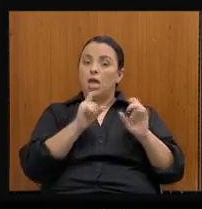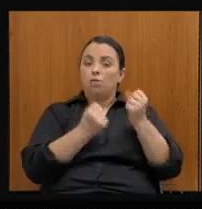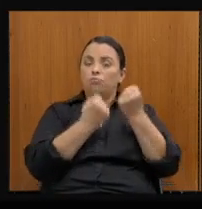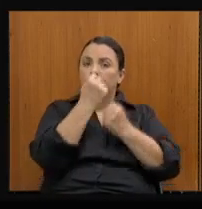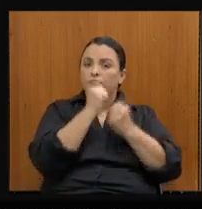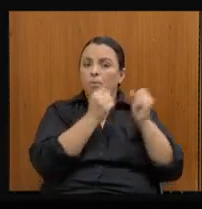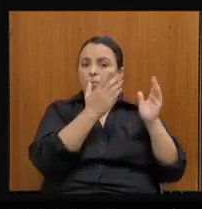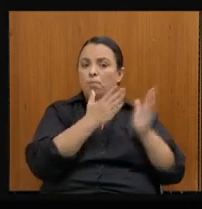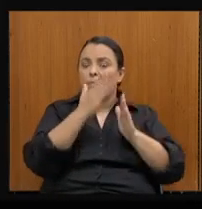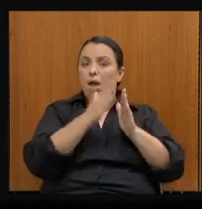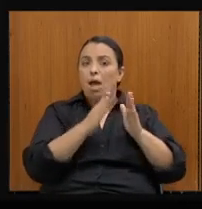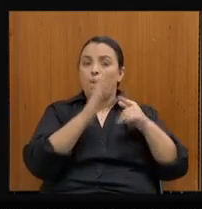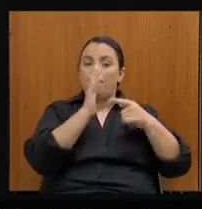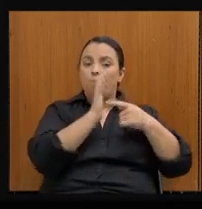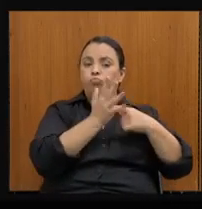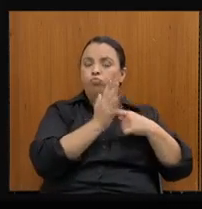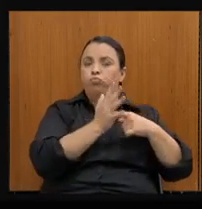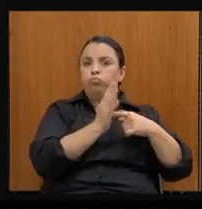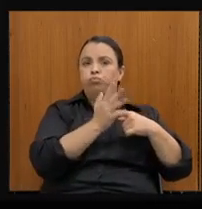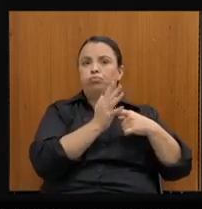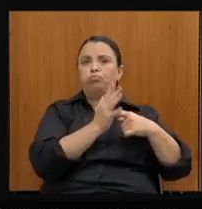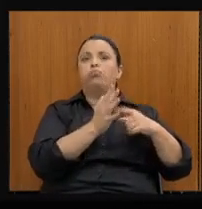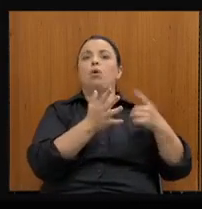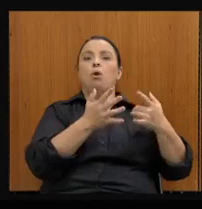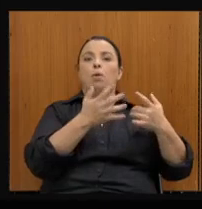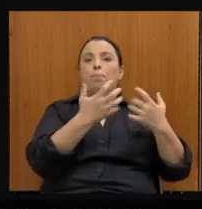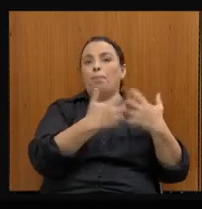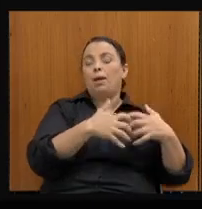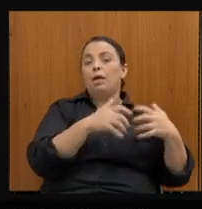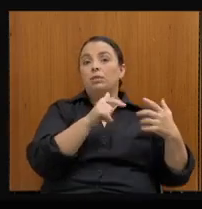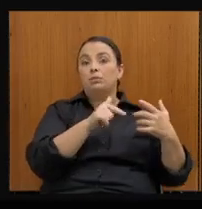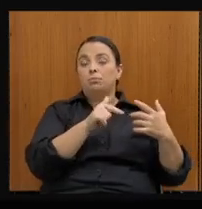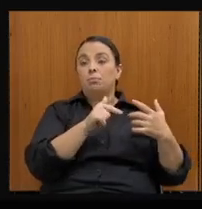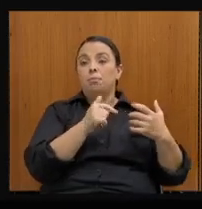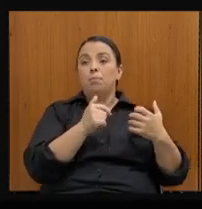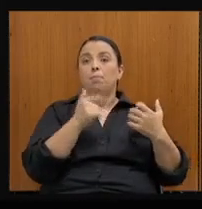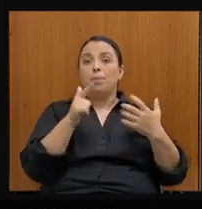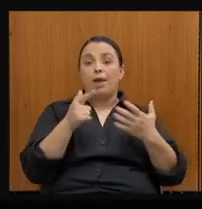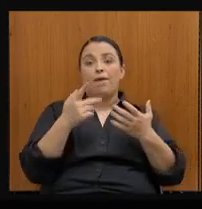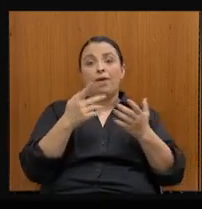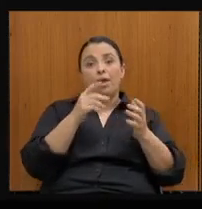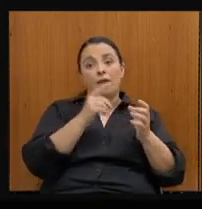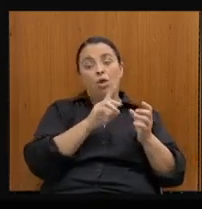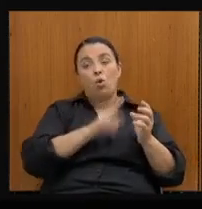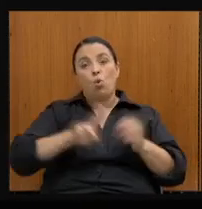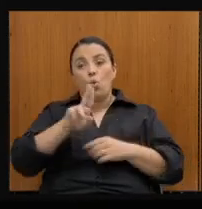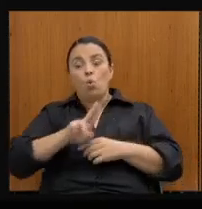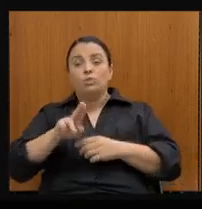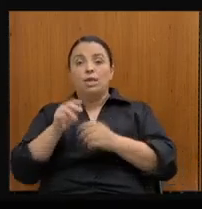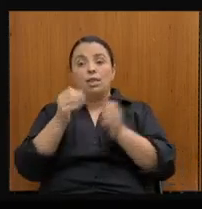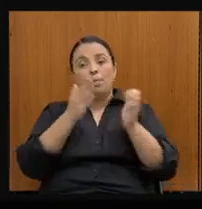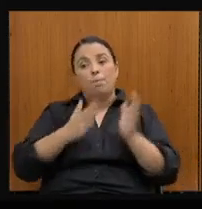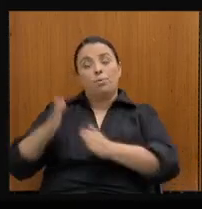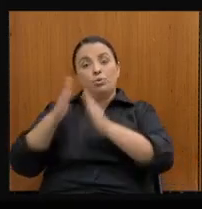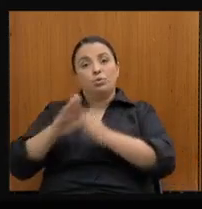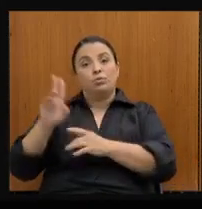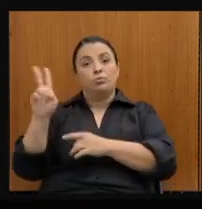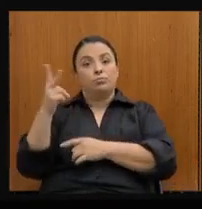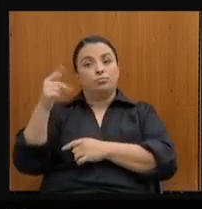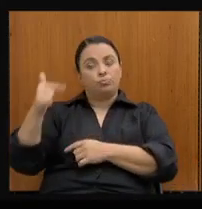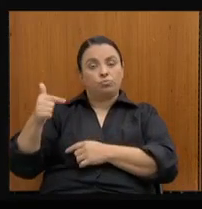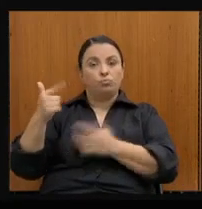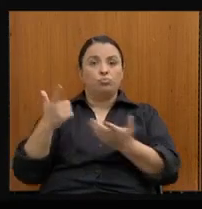equipamento entre eles os equipamentos para hidrogênio Desde da geração